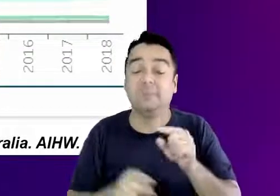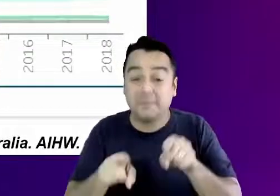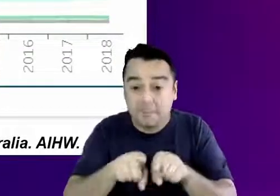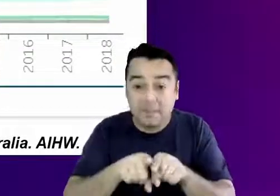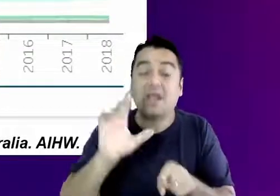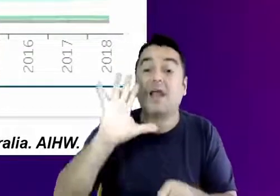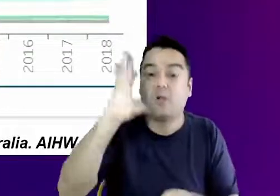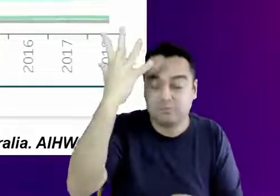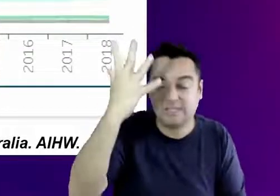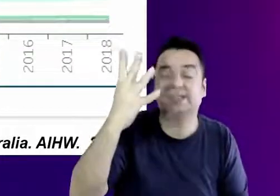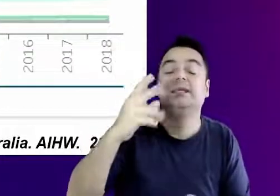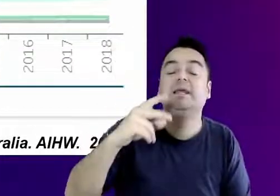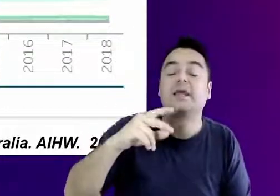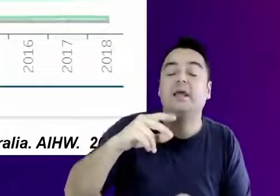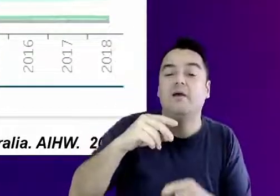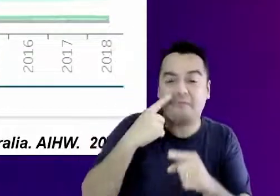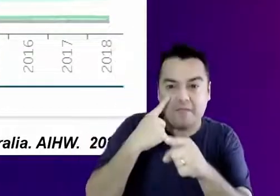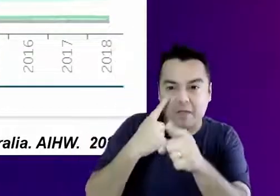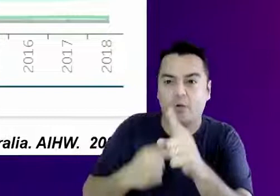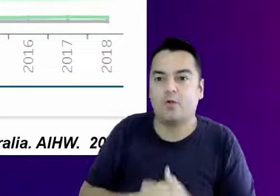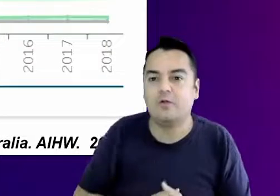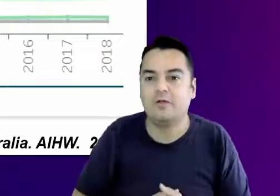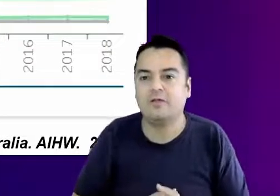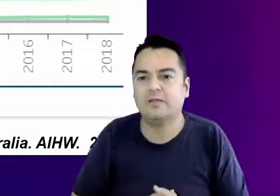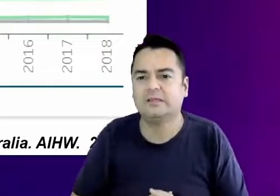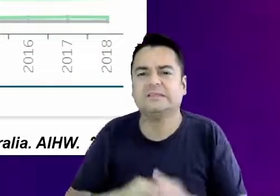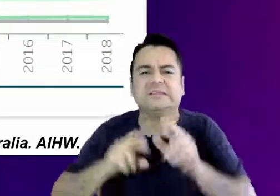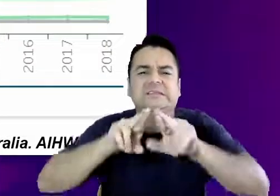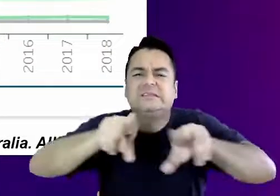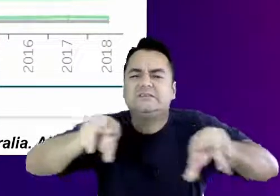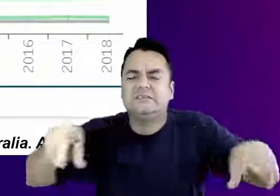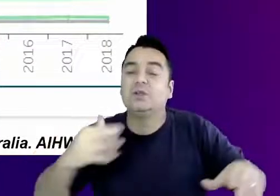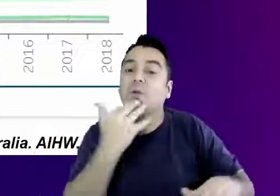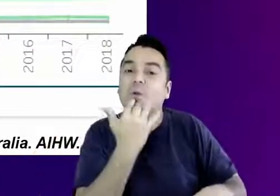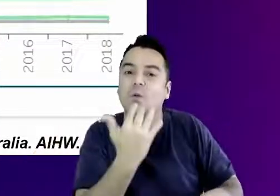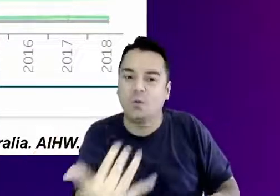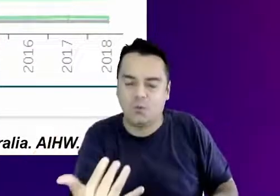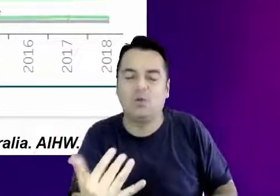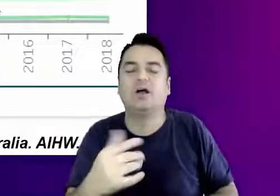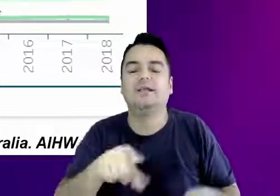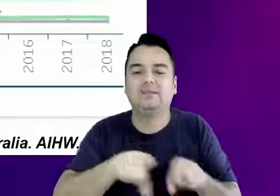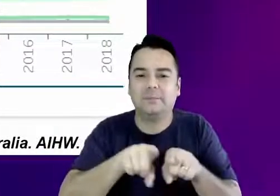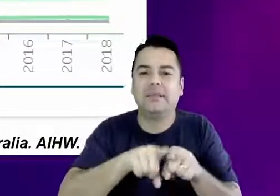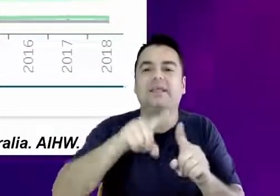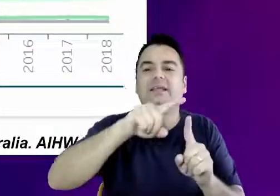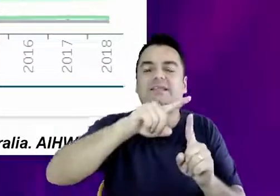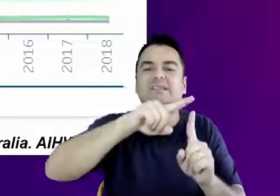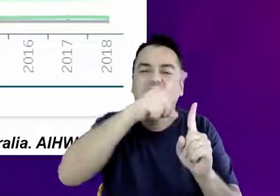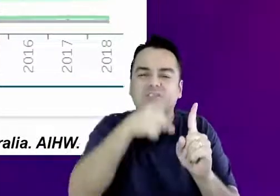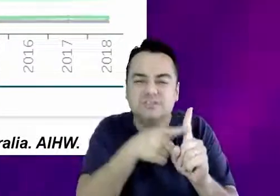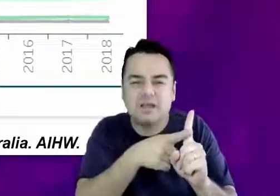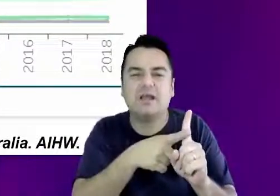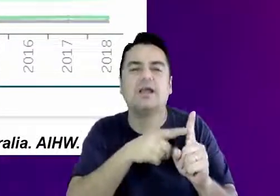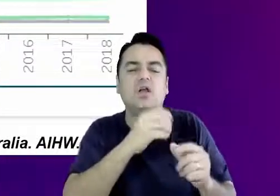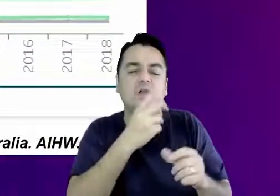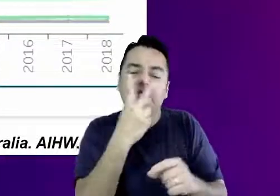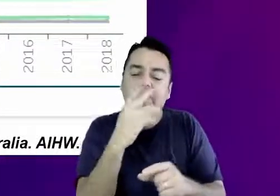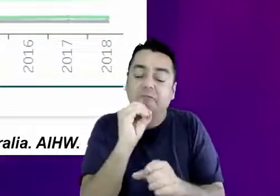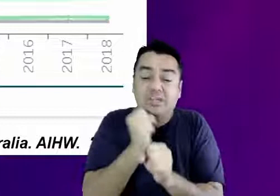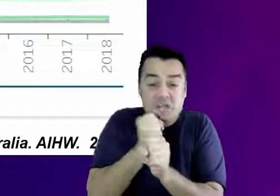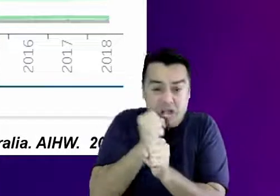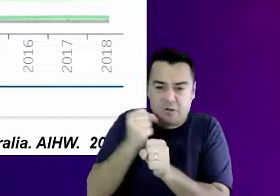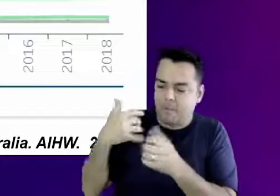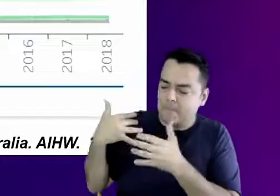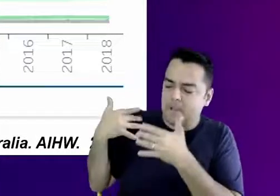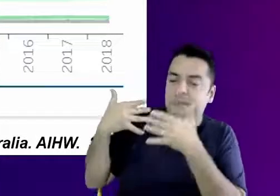Vocês podem ver aqui nas diferentes cores, são diferentes idades gestacionais. Nos últimos 20 anos, essas linhas são